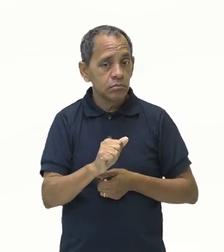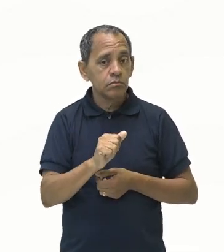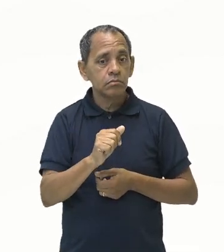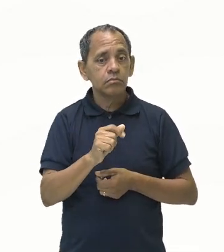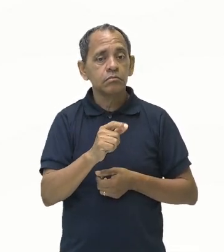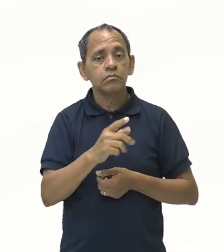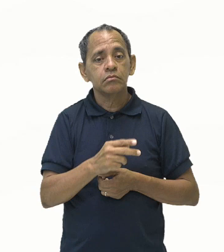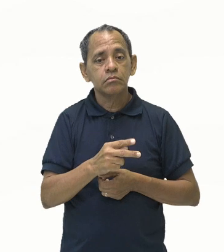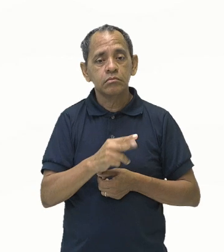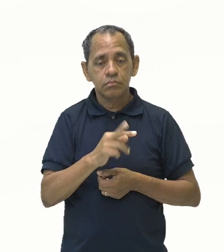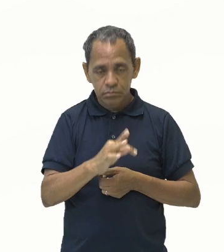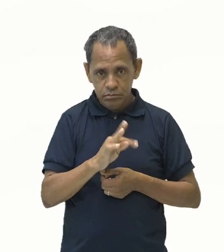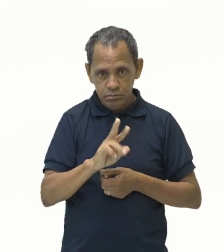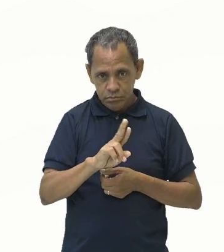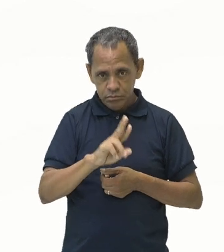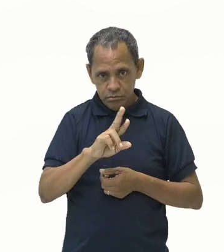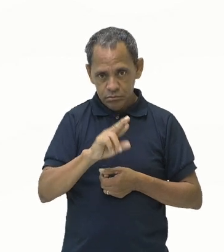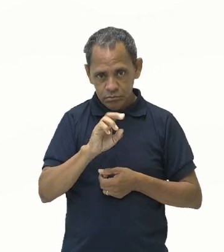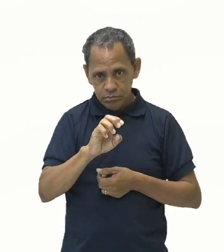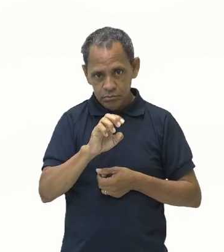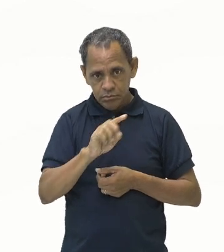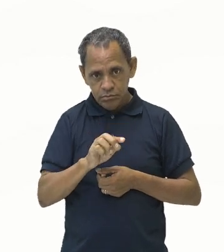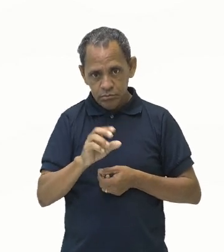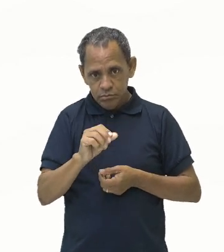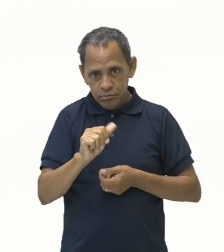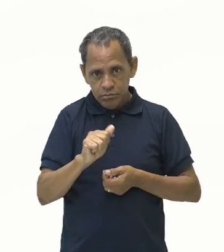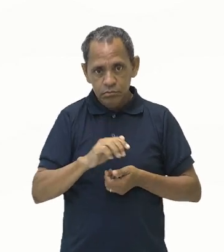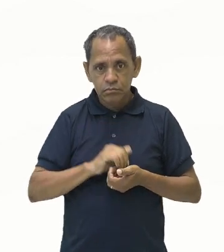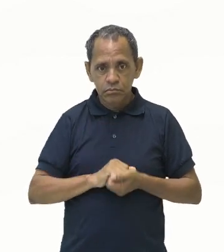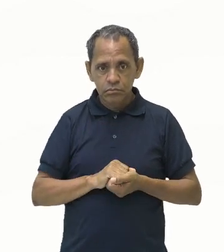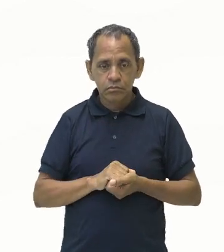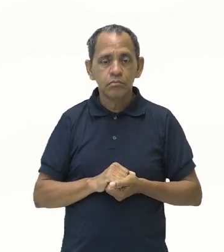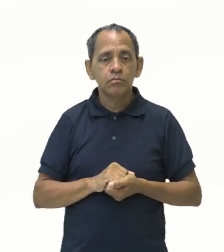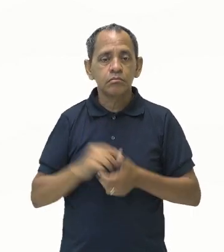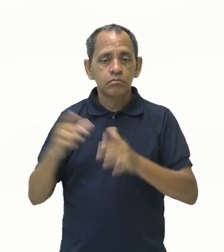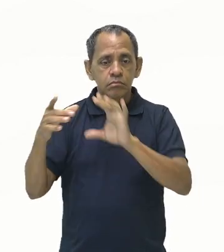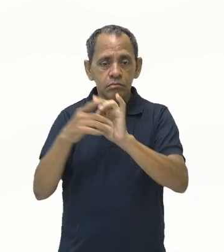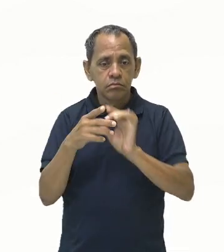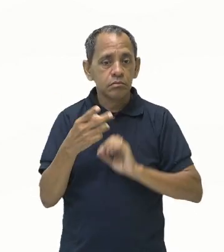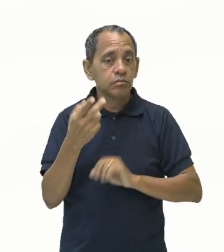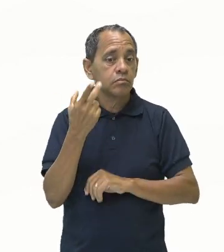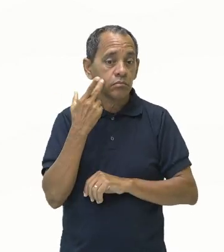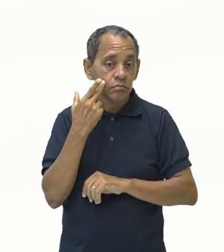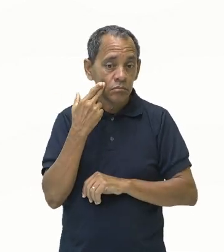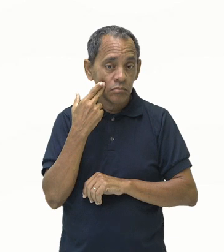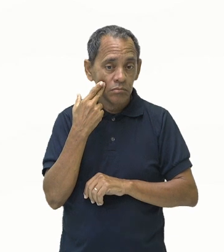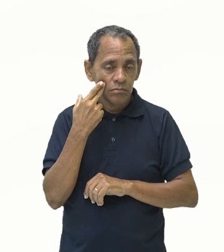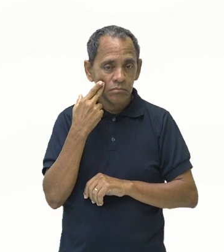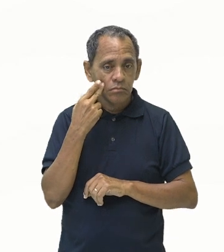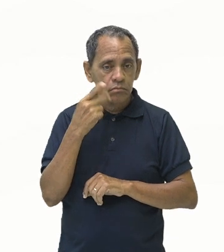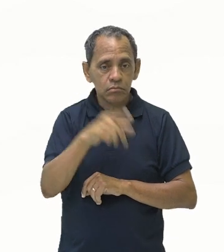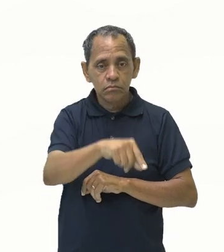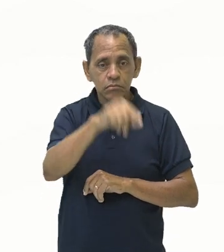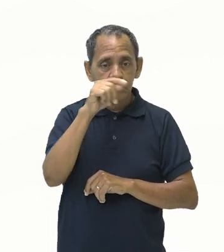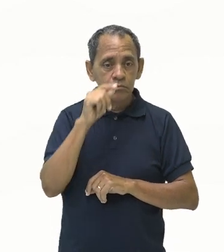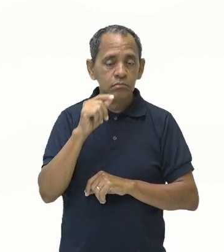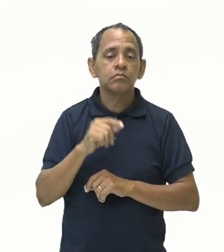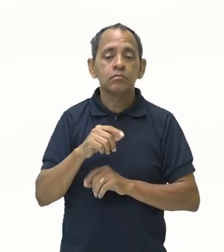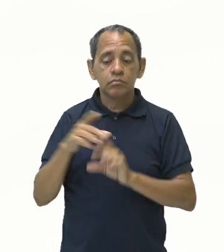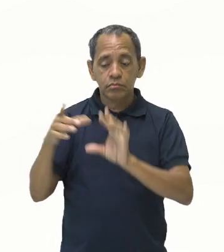Então, cadeia, ela é normal, selecionar a cadeia